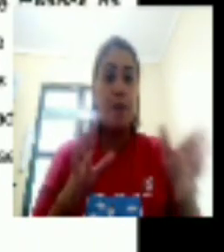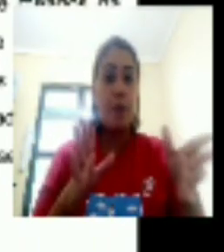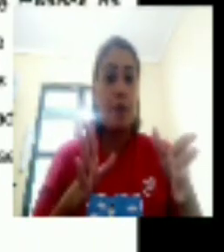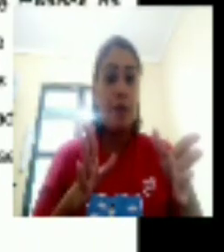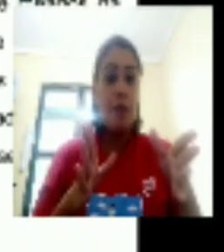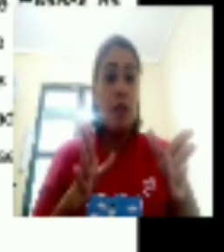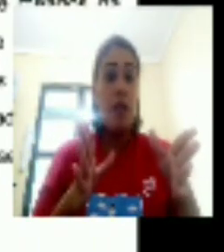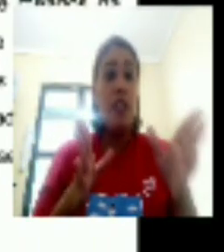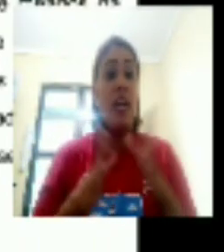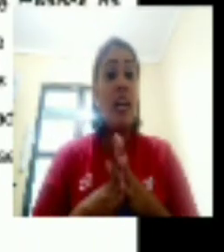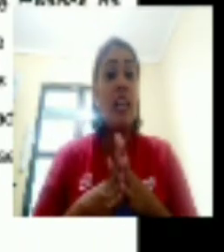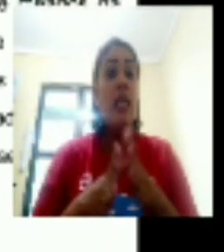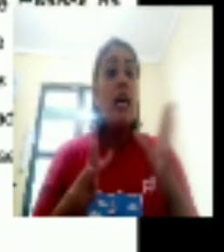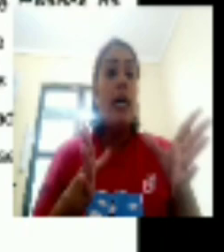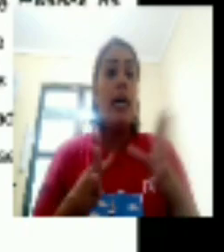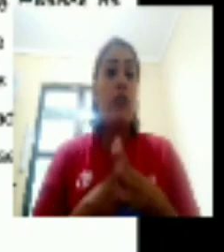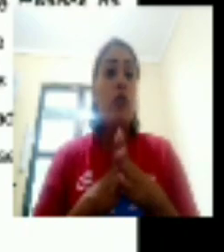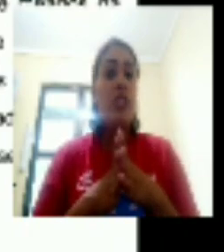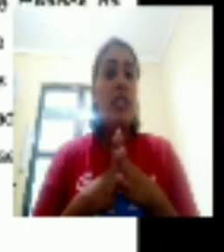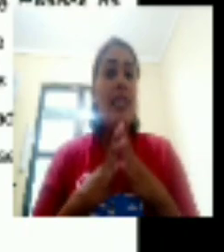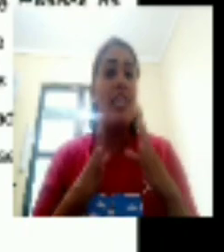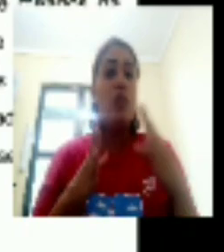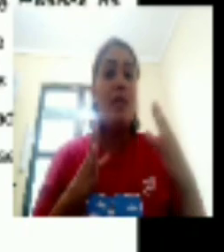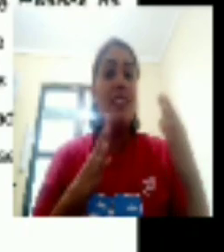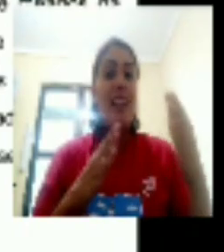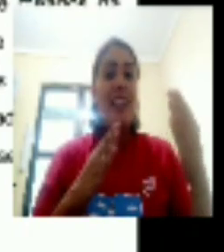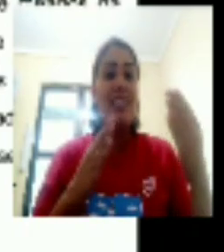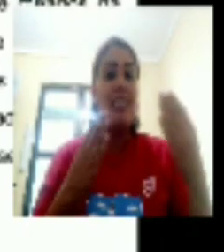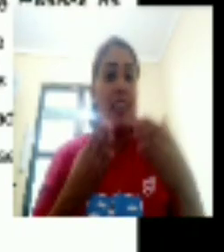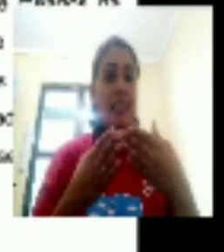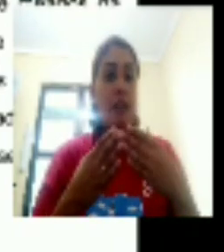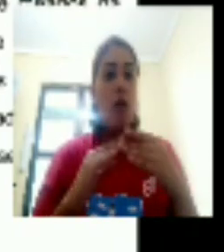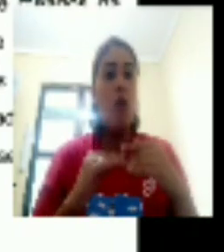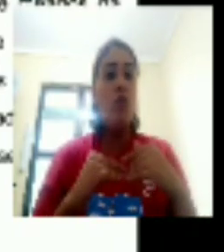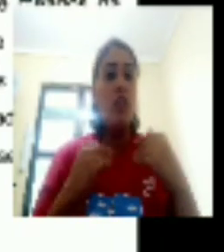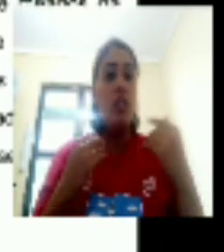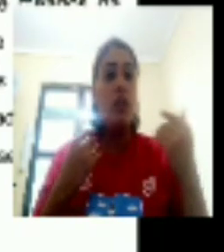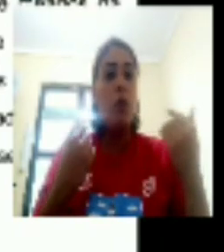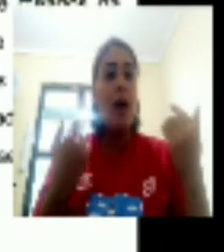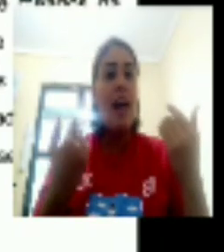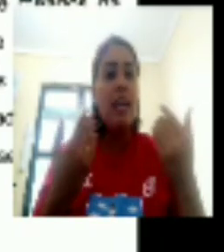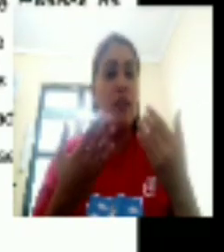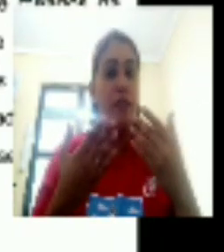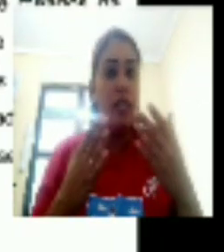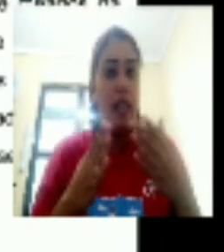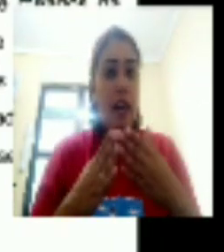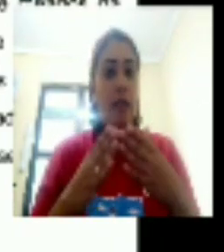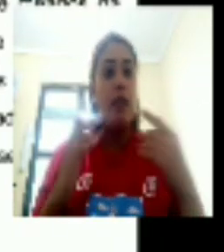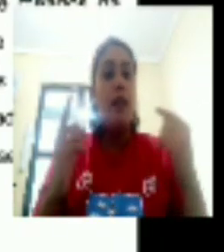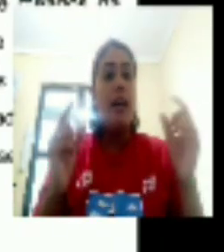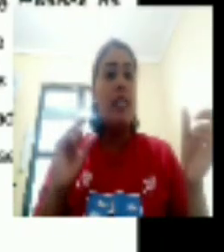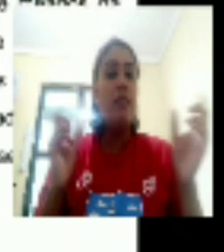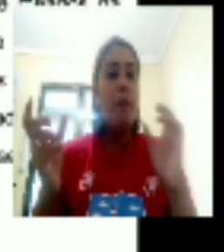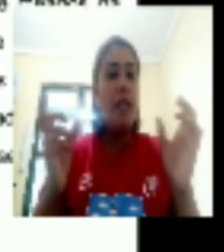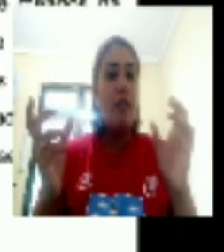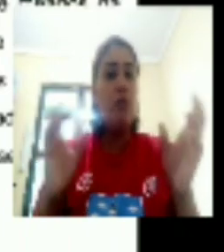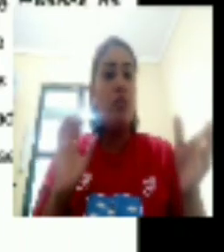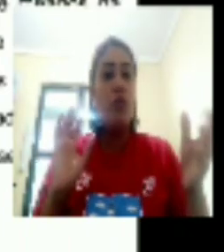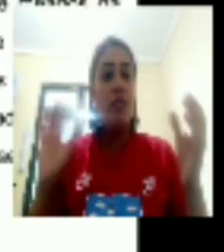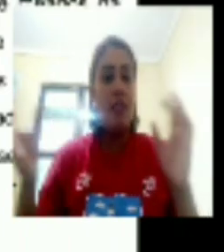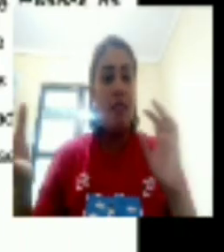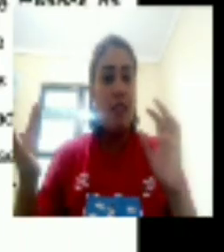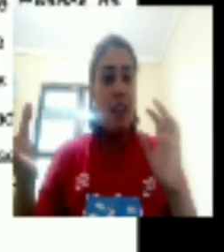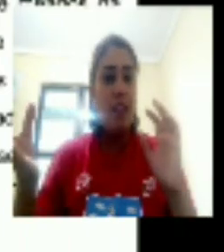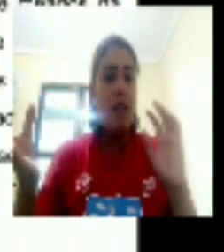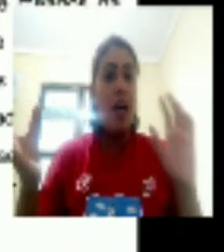contribuir. E aí, a doutrina especializada ousa em qualificar esse período